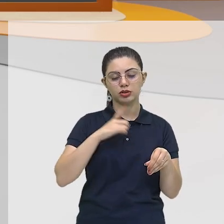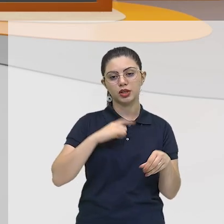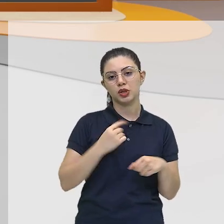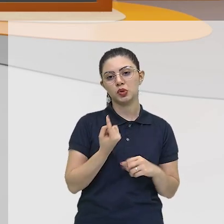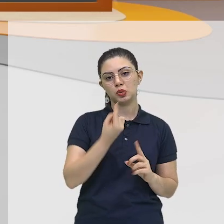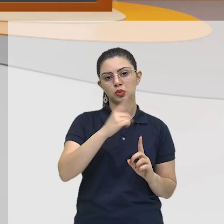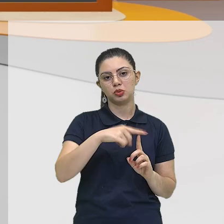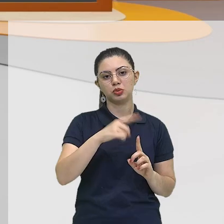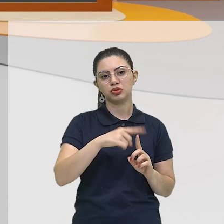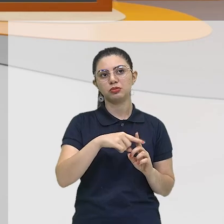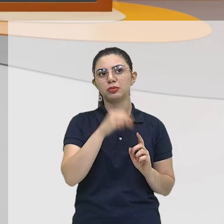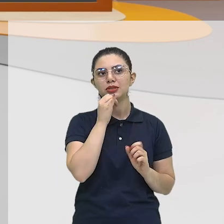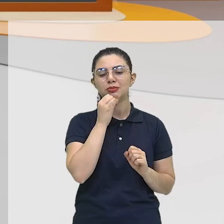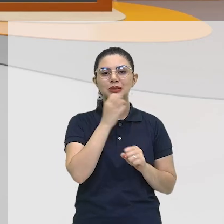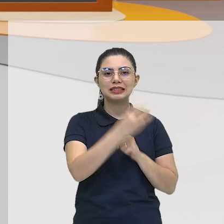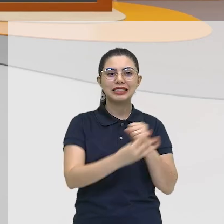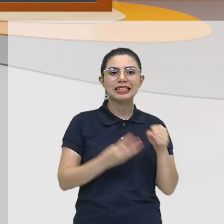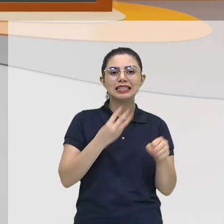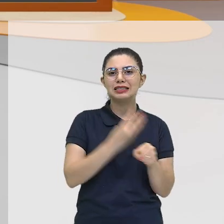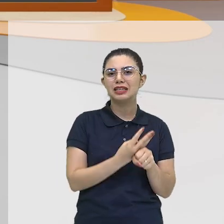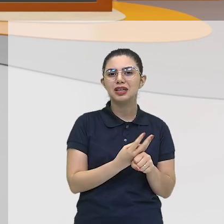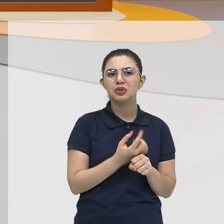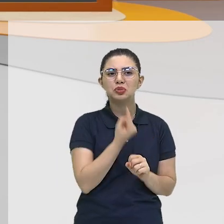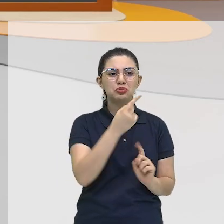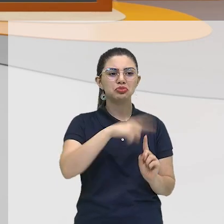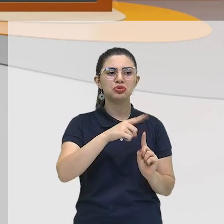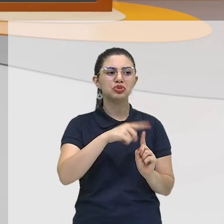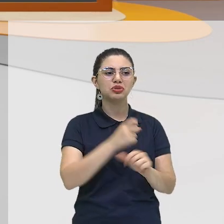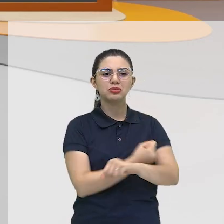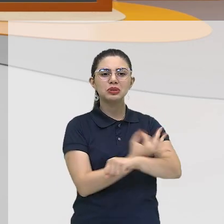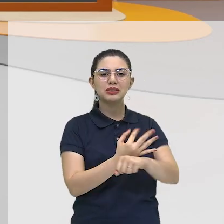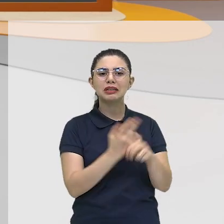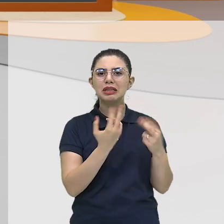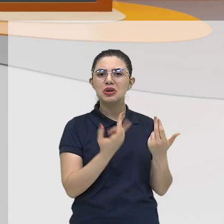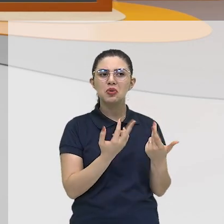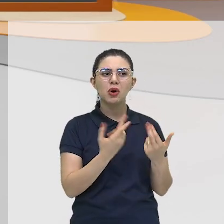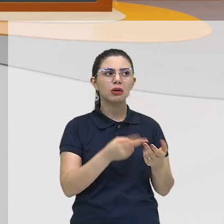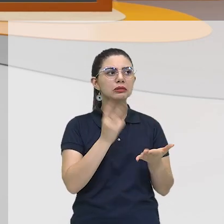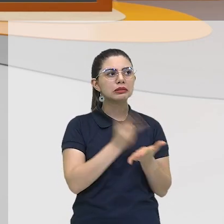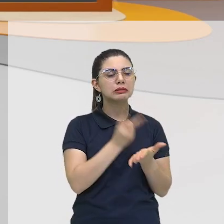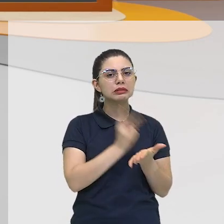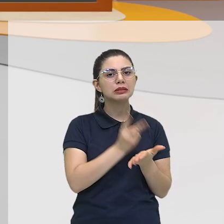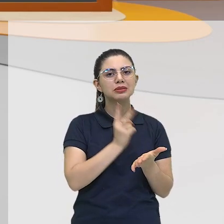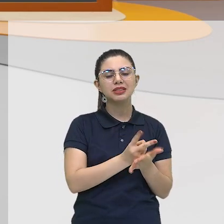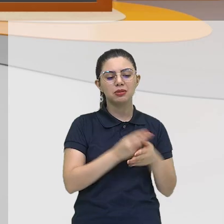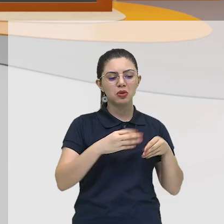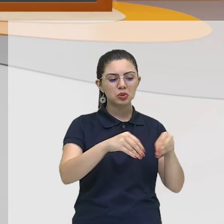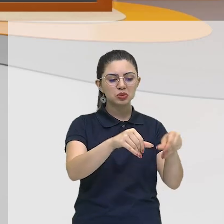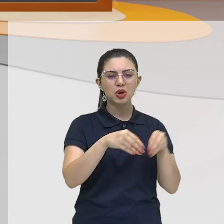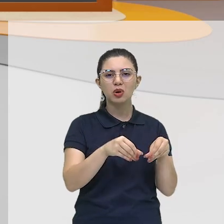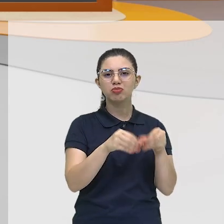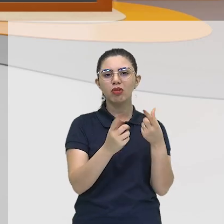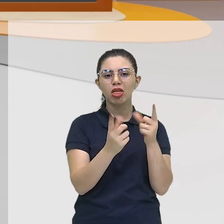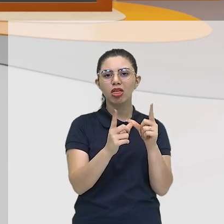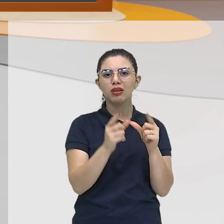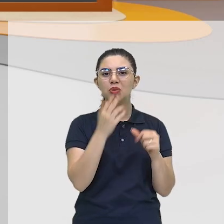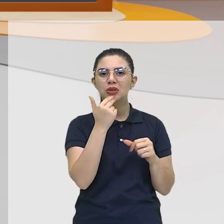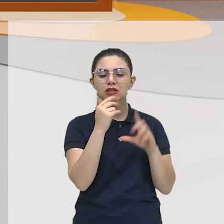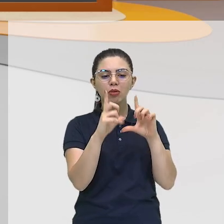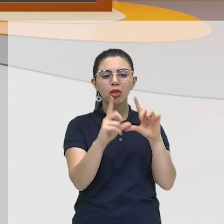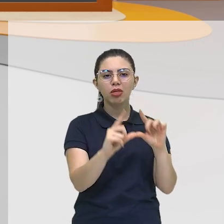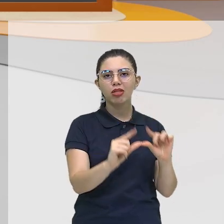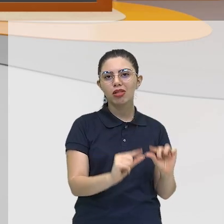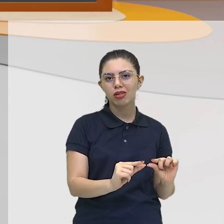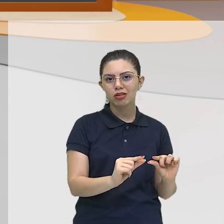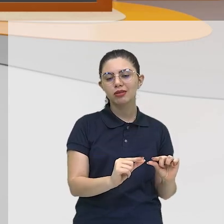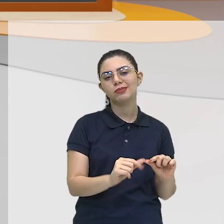cultivo ali por 3 anos seguidos, por exemplo, tá? Esse processo, né, além de garantir uma maior